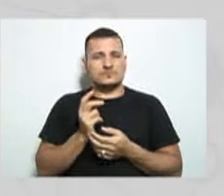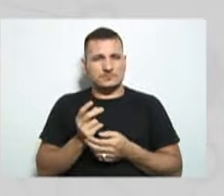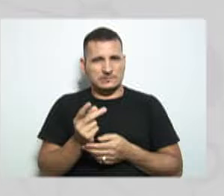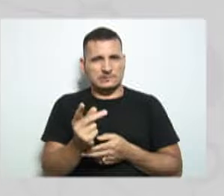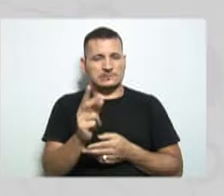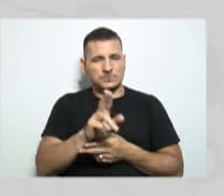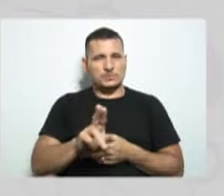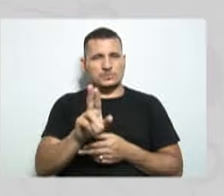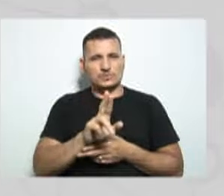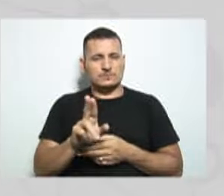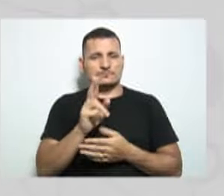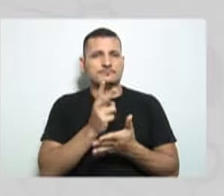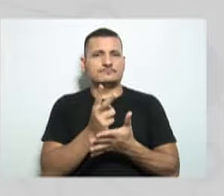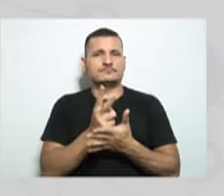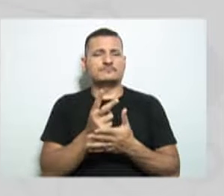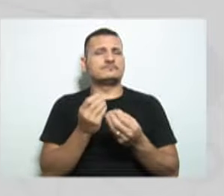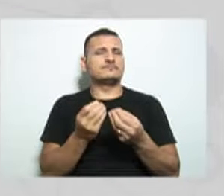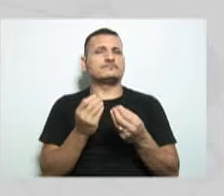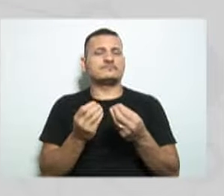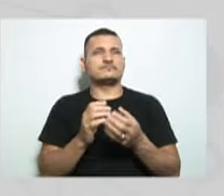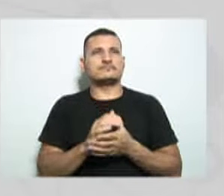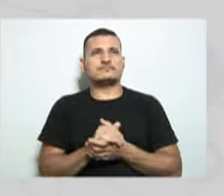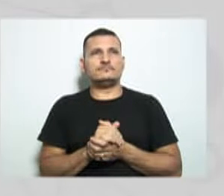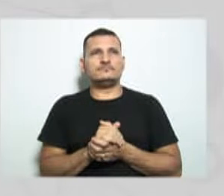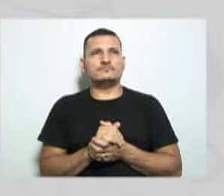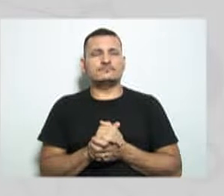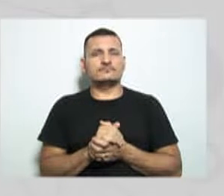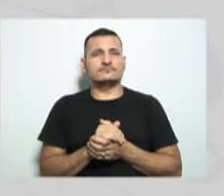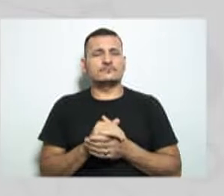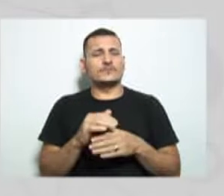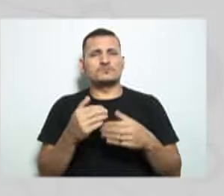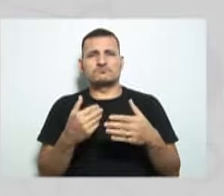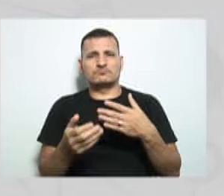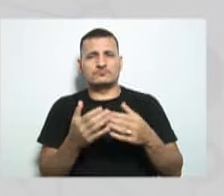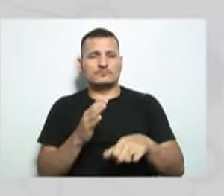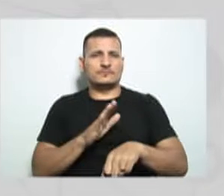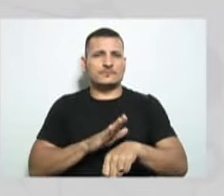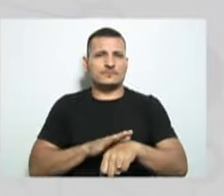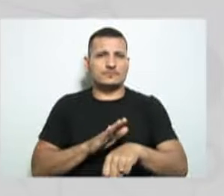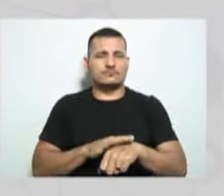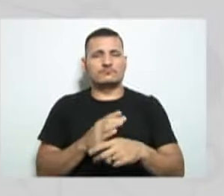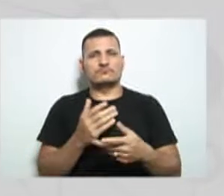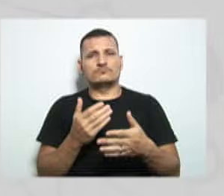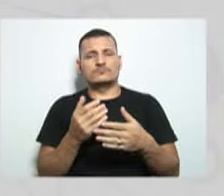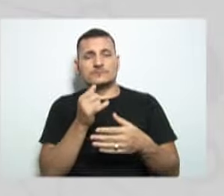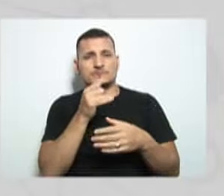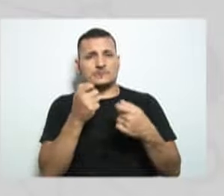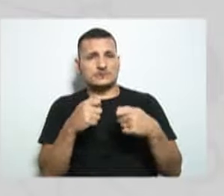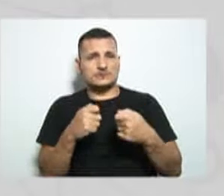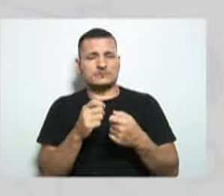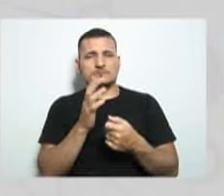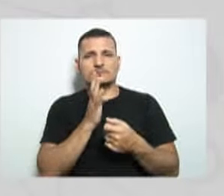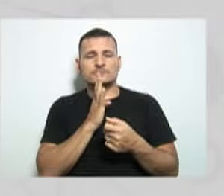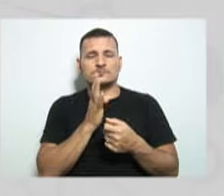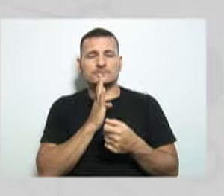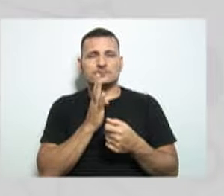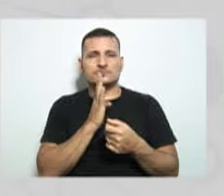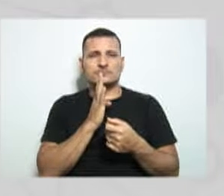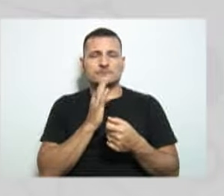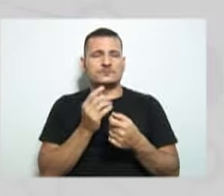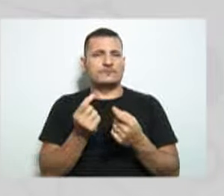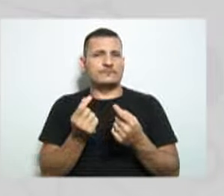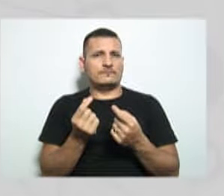quê? Para enfatizar essa questão de que a qualquer tempo em que seja necessário conhecer o